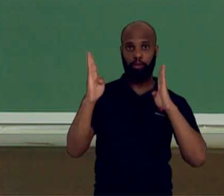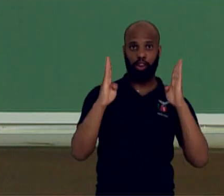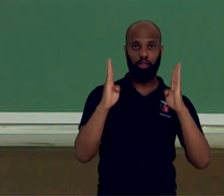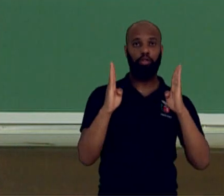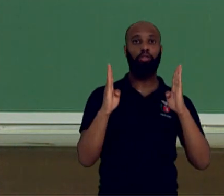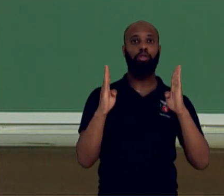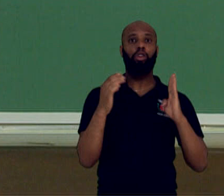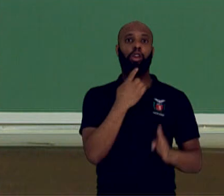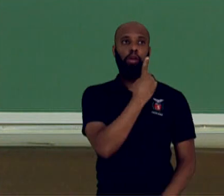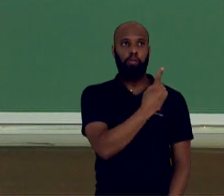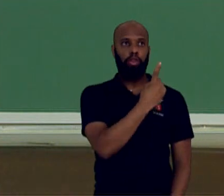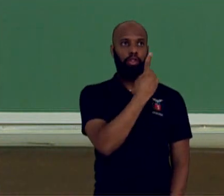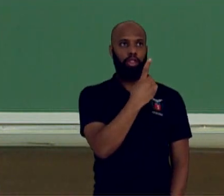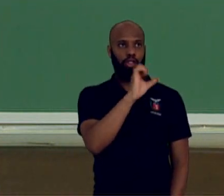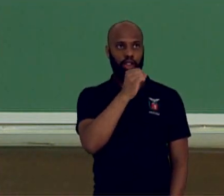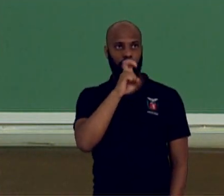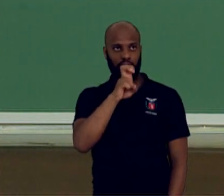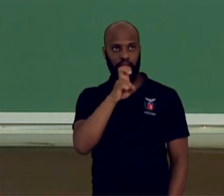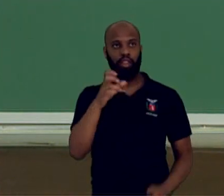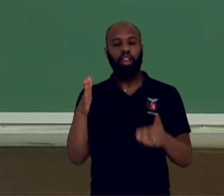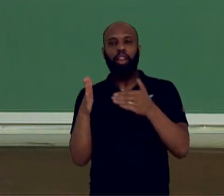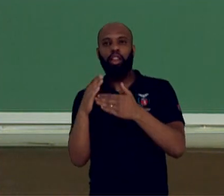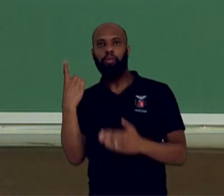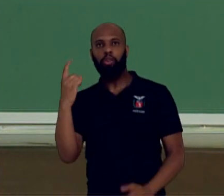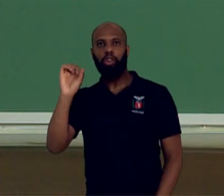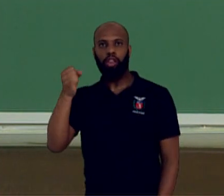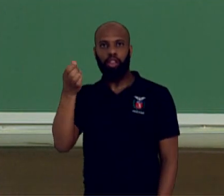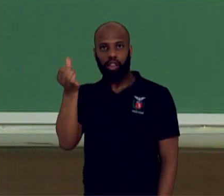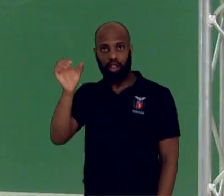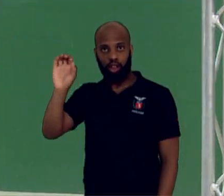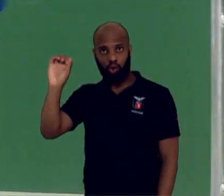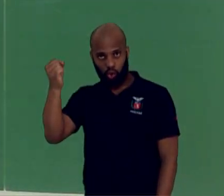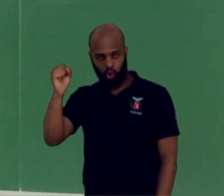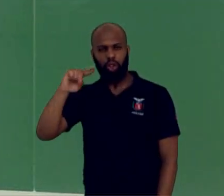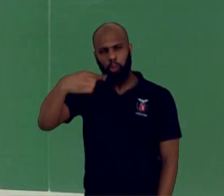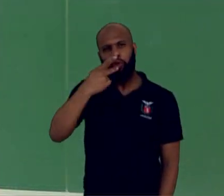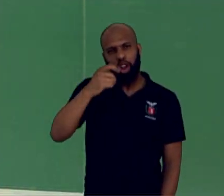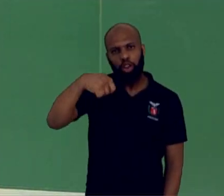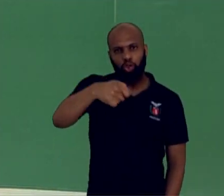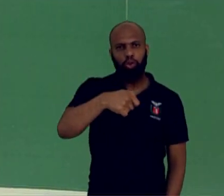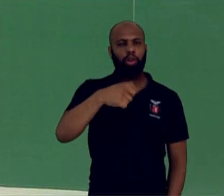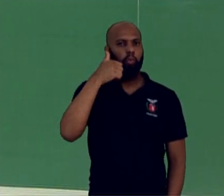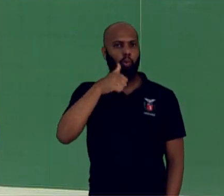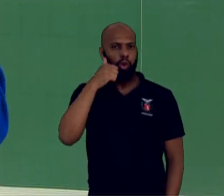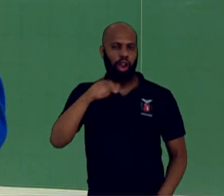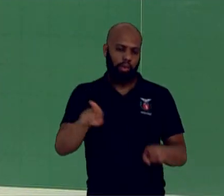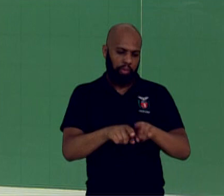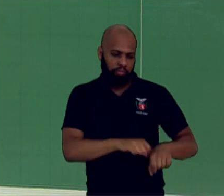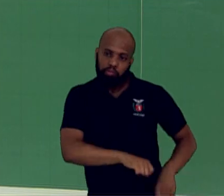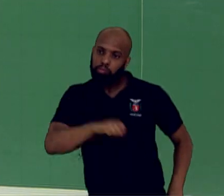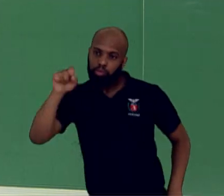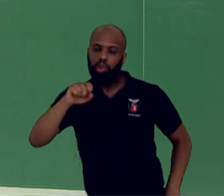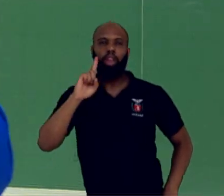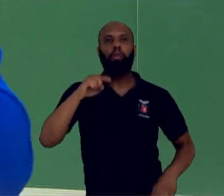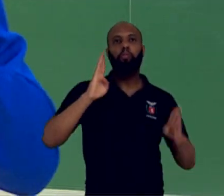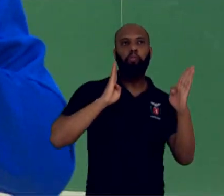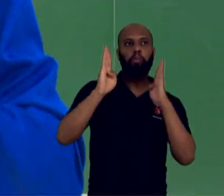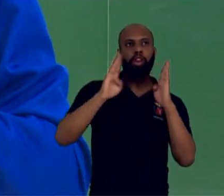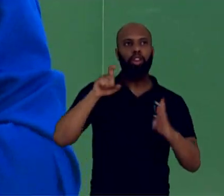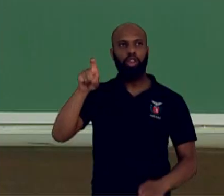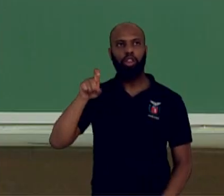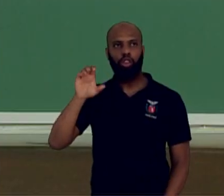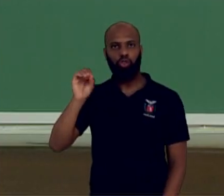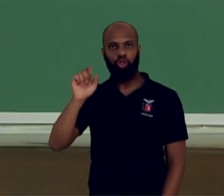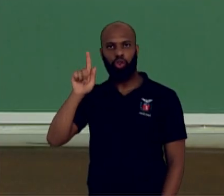pouquinho vamos falar das mulheres samurais também, até 1868, que é o período Shogunato. É o período que nós entra muito na